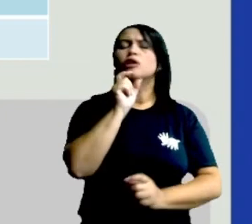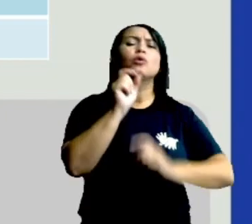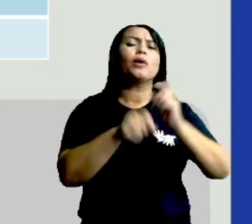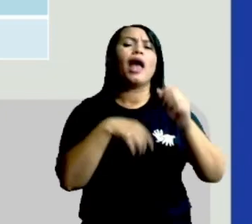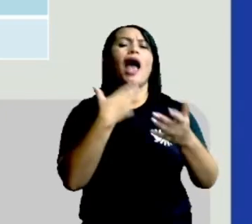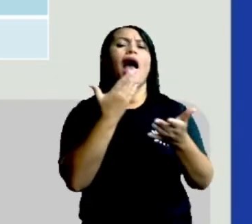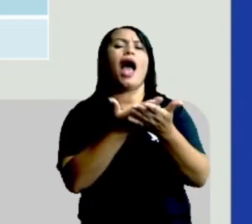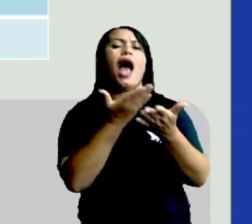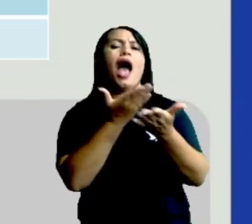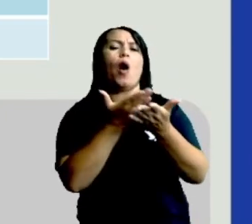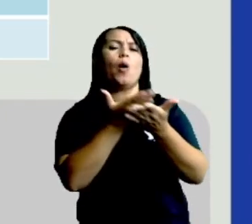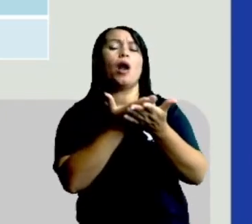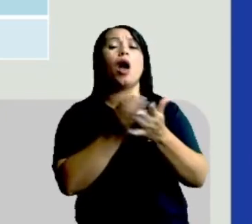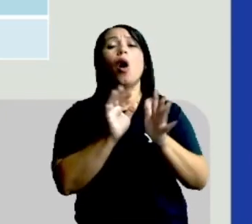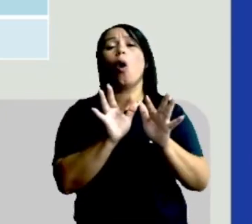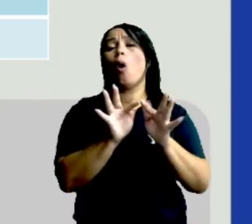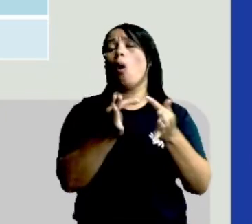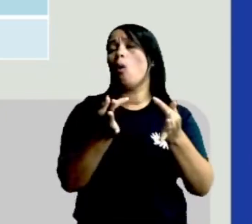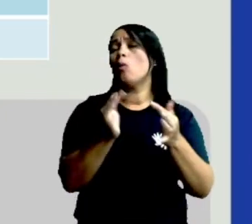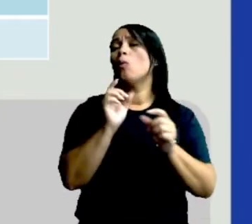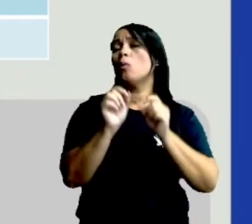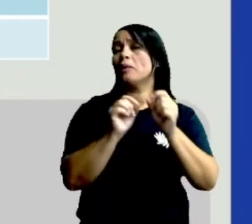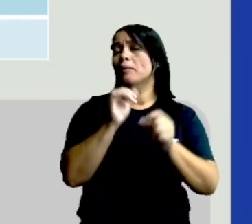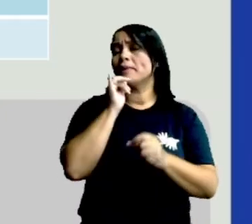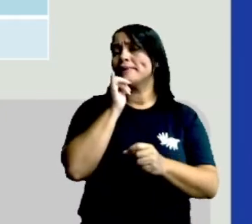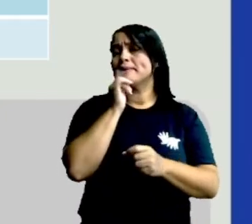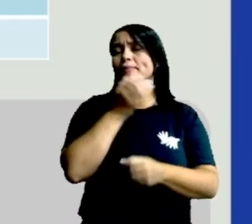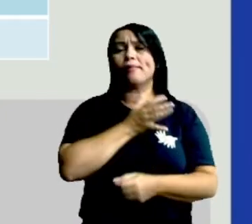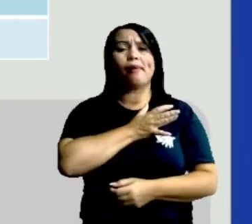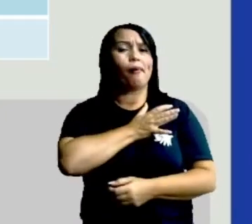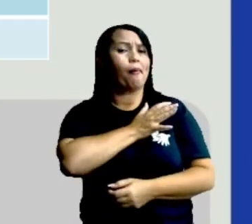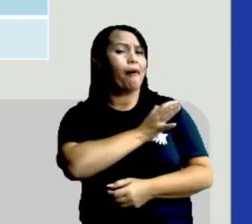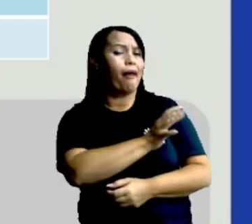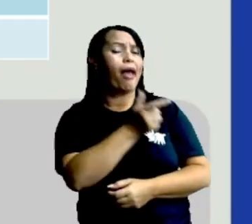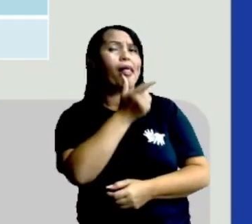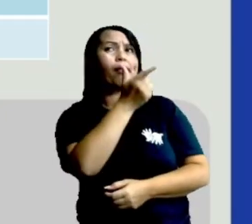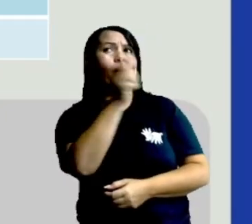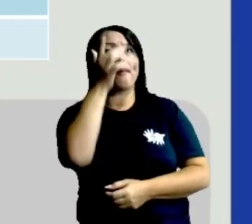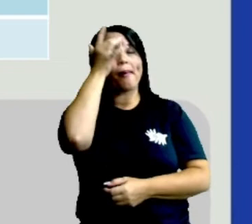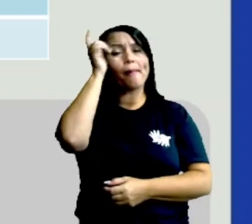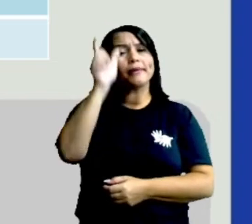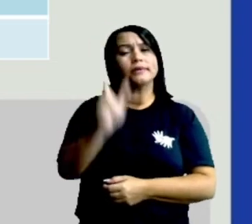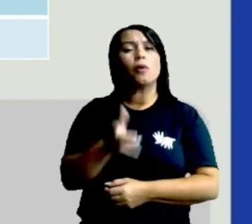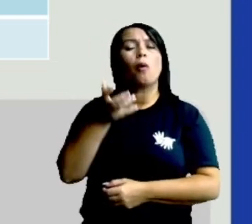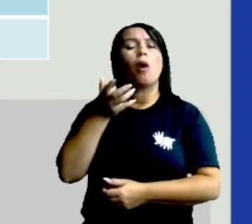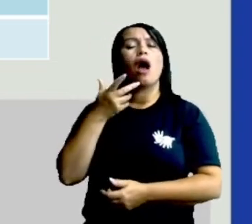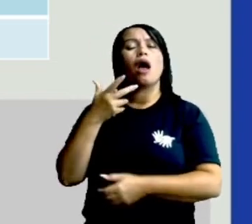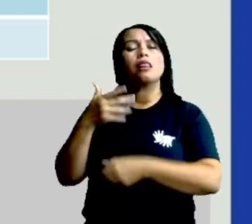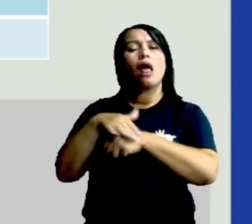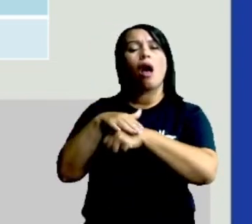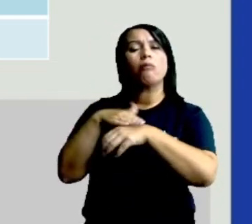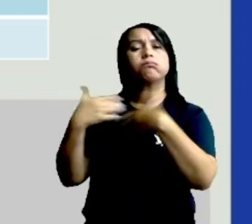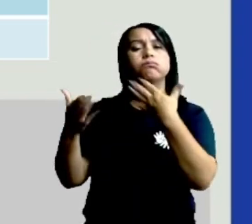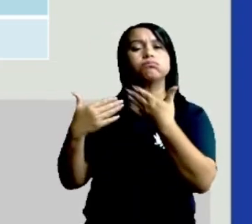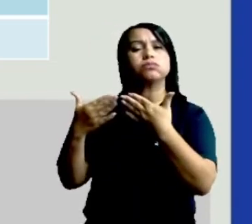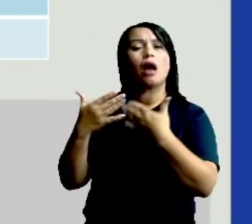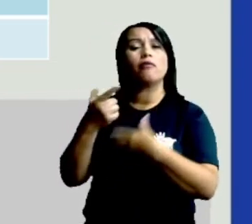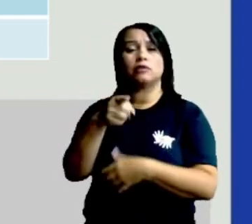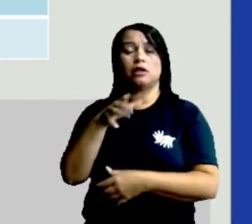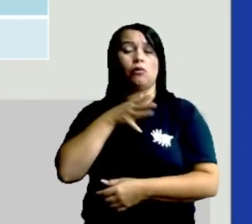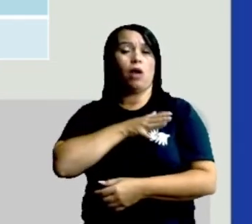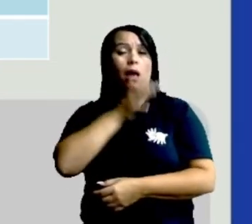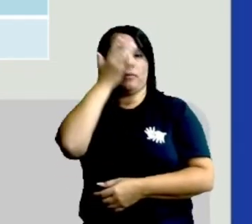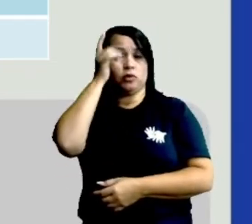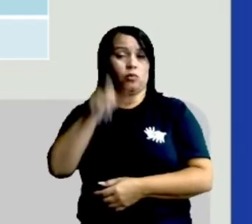Ou então, a gente simplesmente não quer, né? Tem uma outra pessoa que está ouvindo a conversa e aí você não quer que aquela